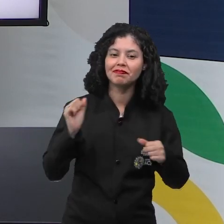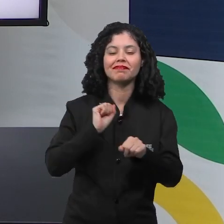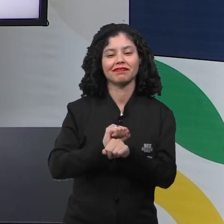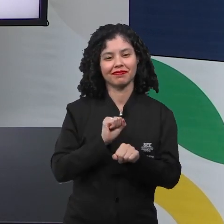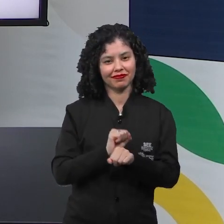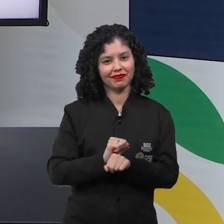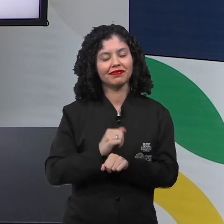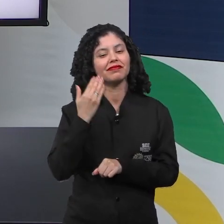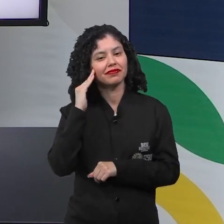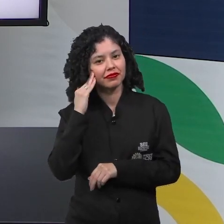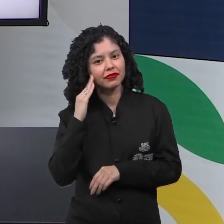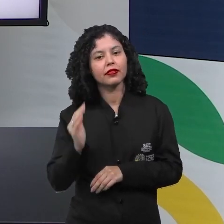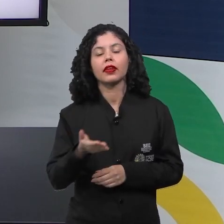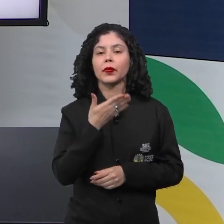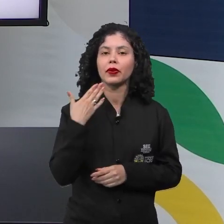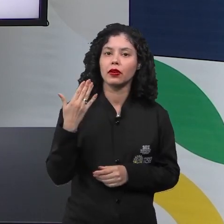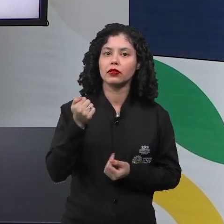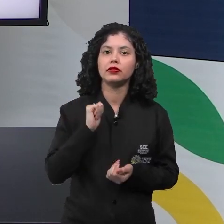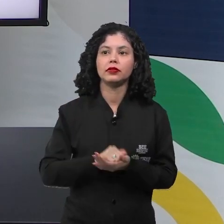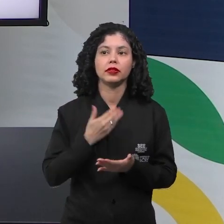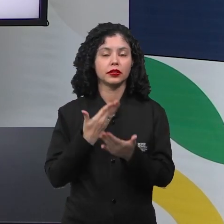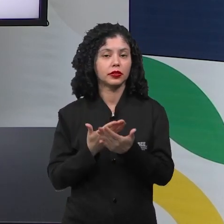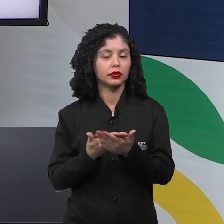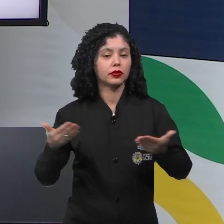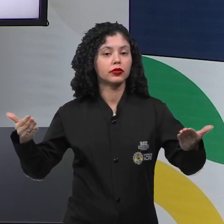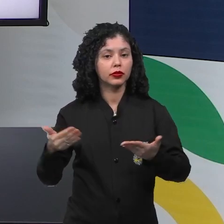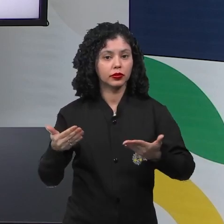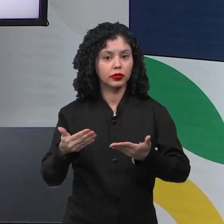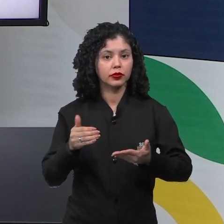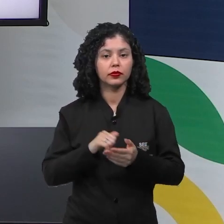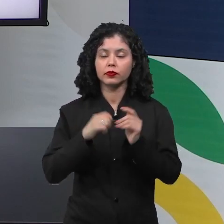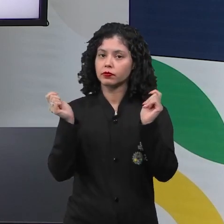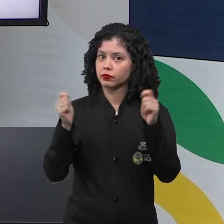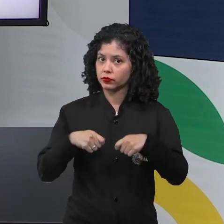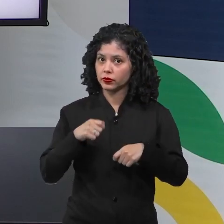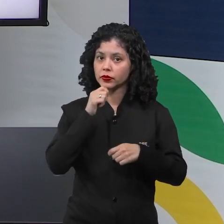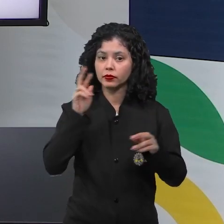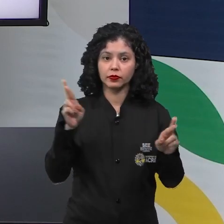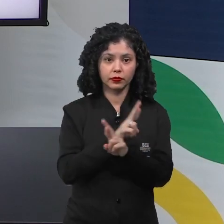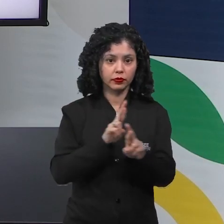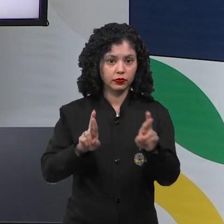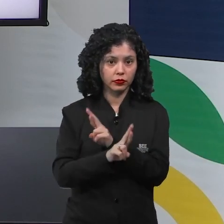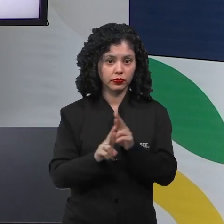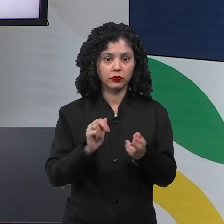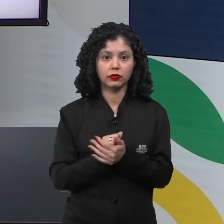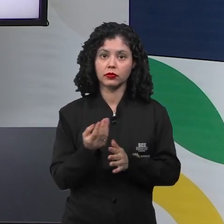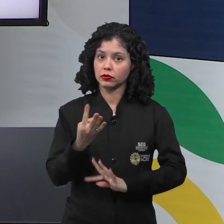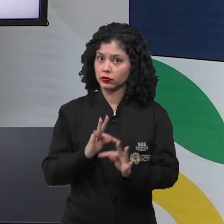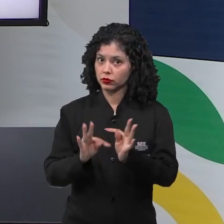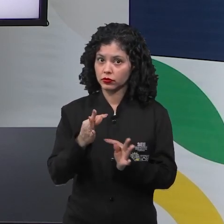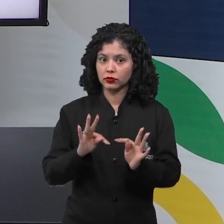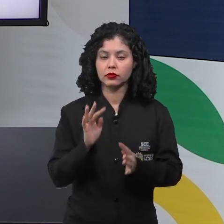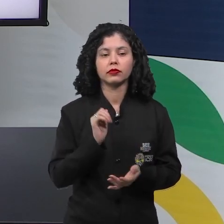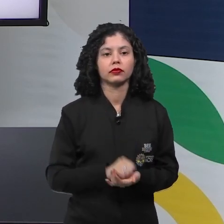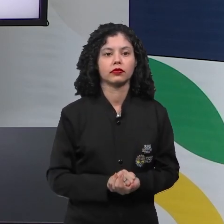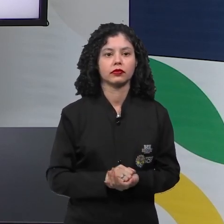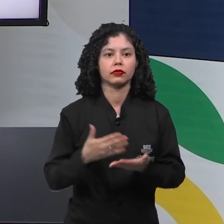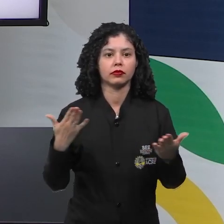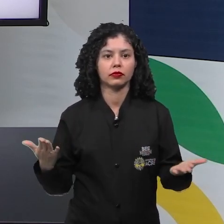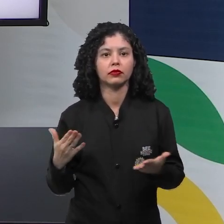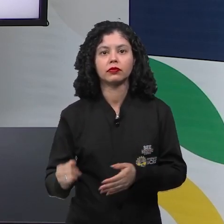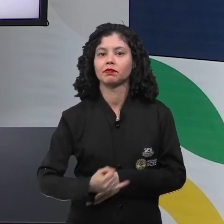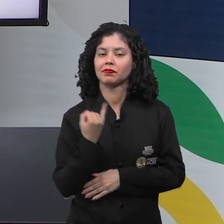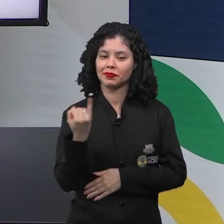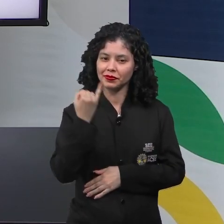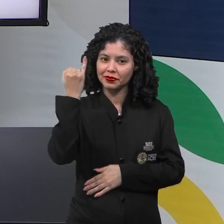entenda e compreenda essa aula de hoje, pois está relacionado às tecnologias. E isso é